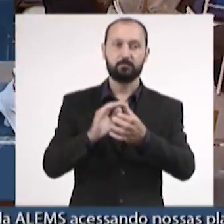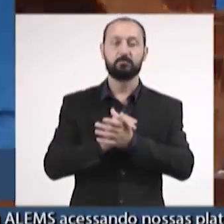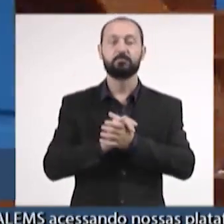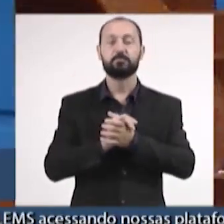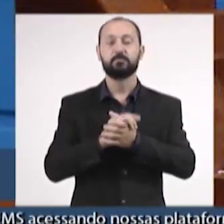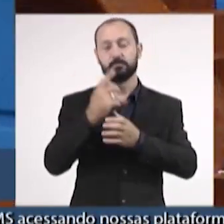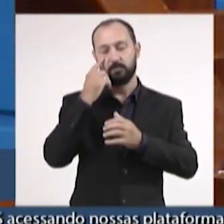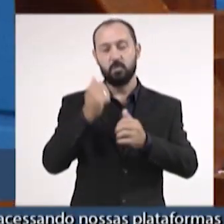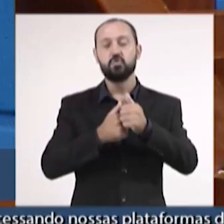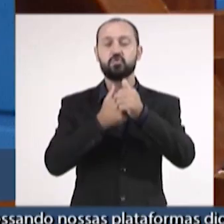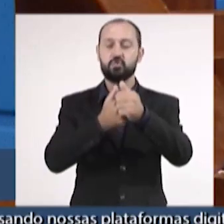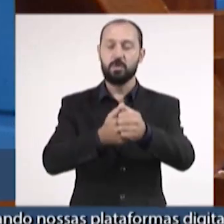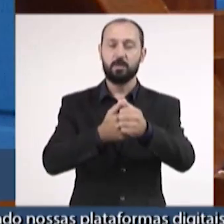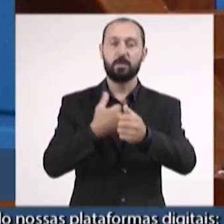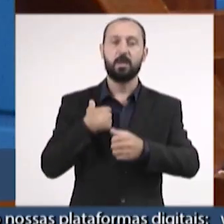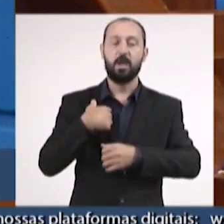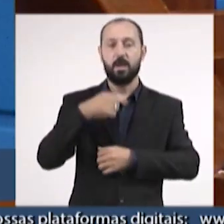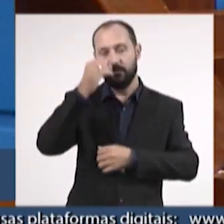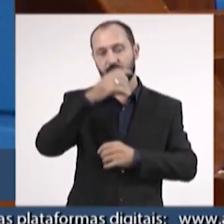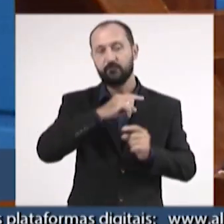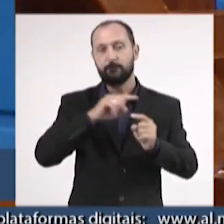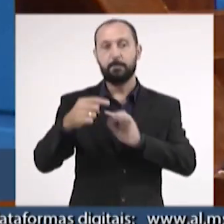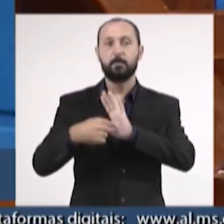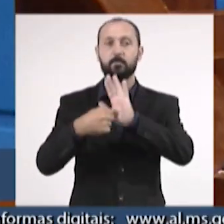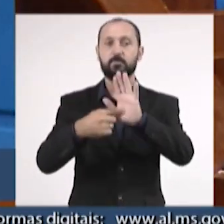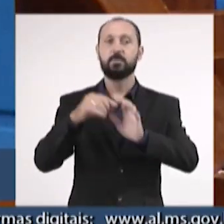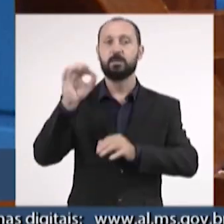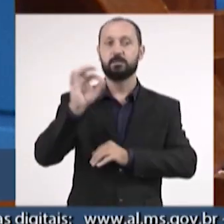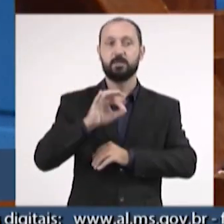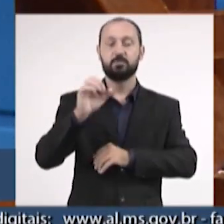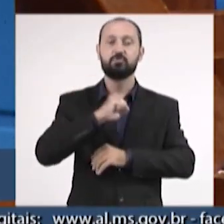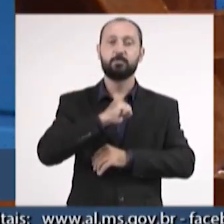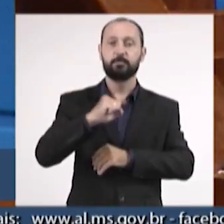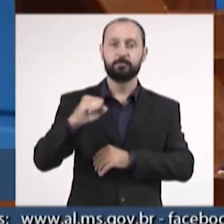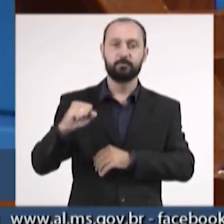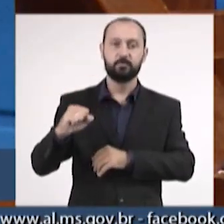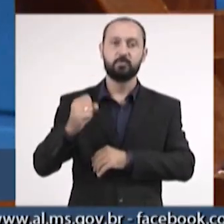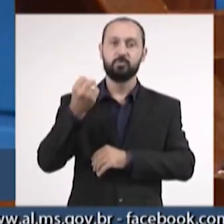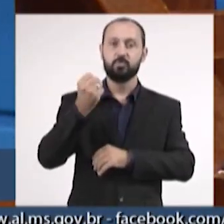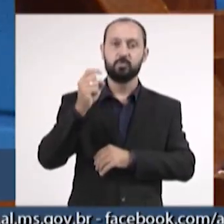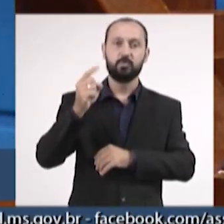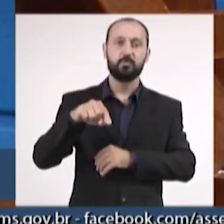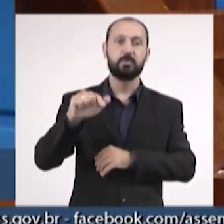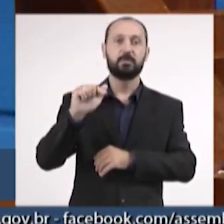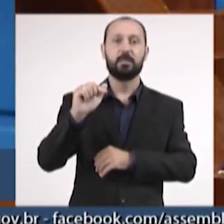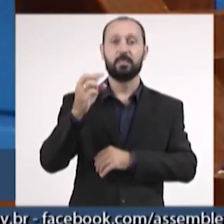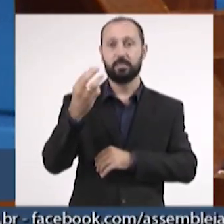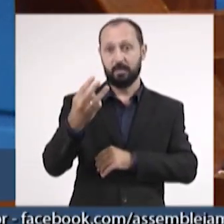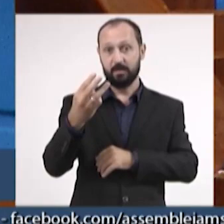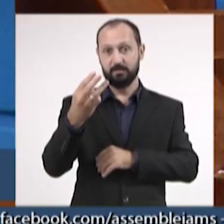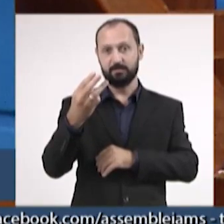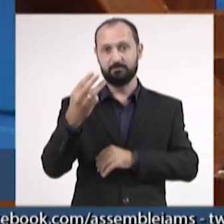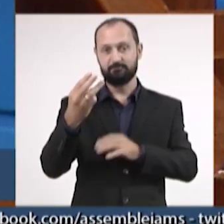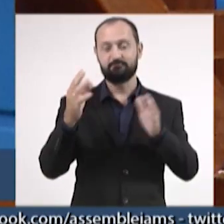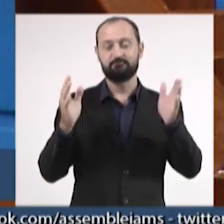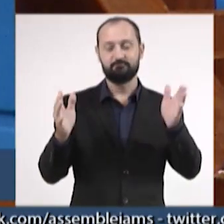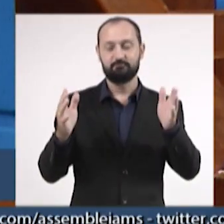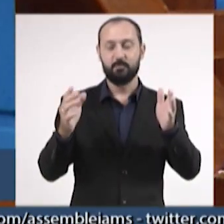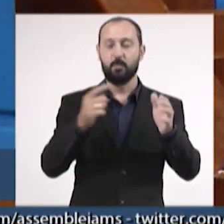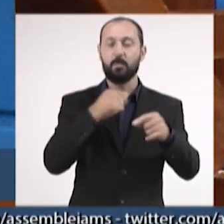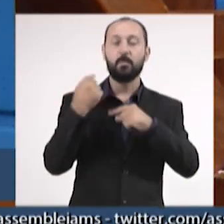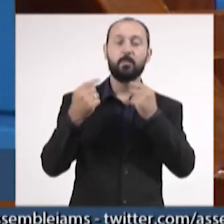da violência de Mato Grosso do Sul, apresentou a taxa de assassinatos de 8,3 a cada 100 mil mulheres